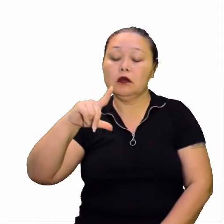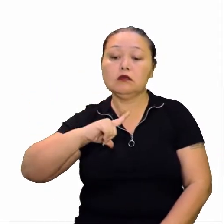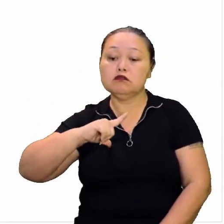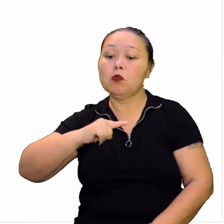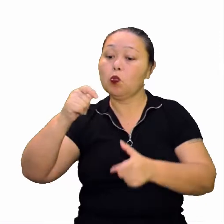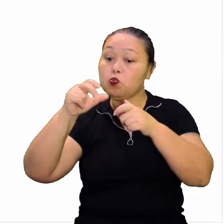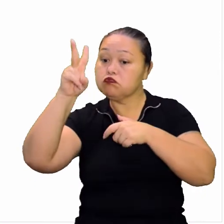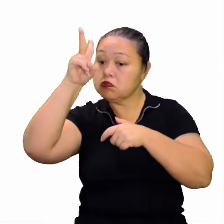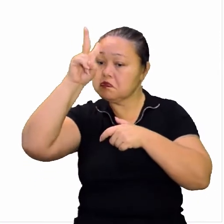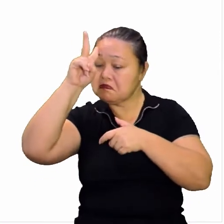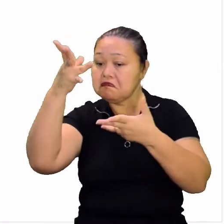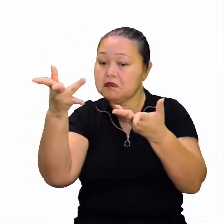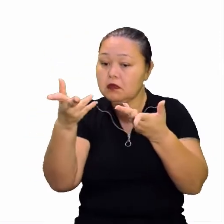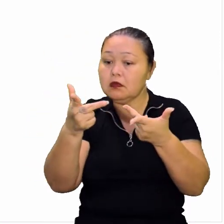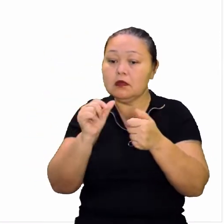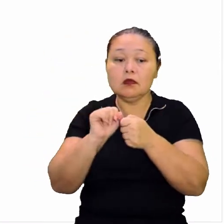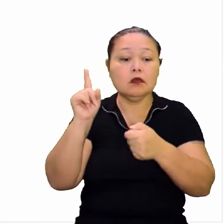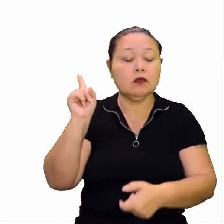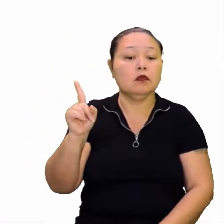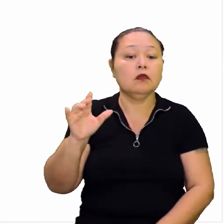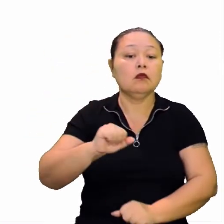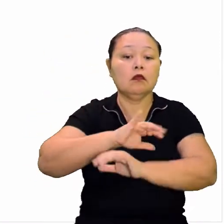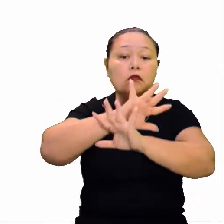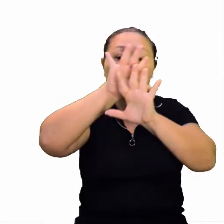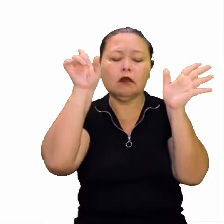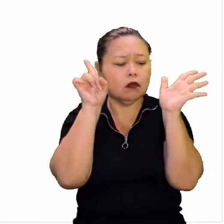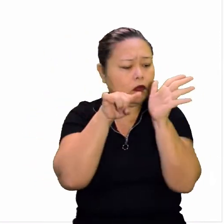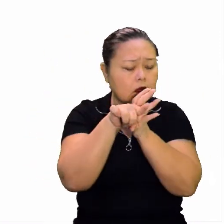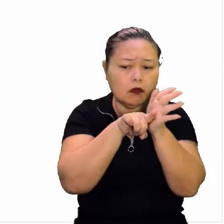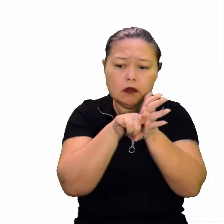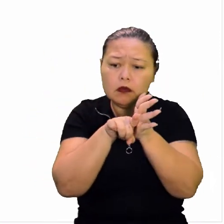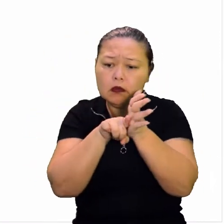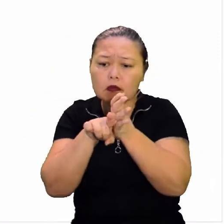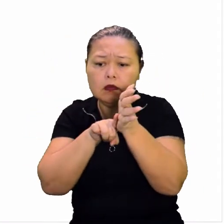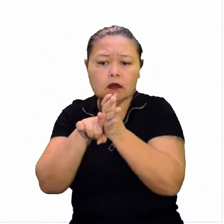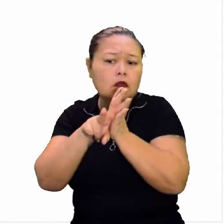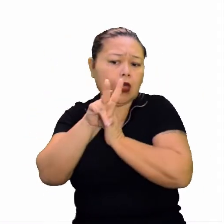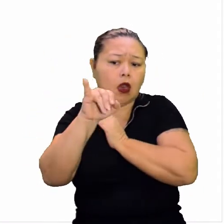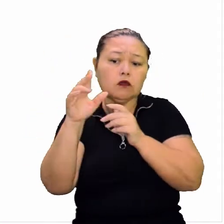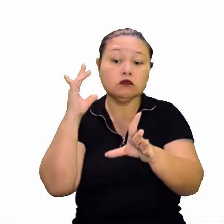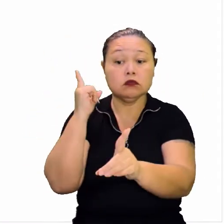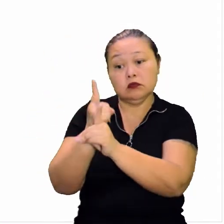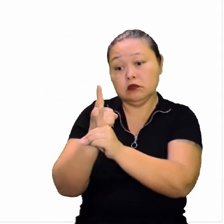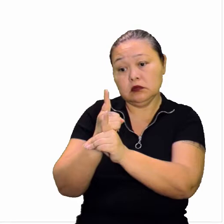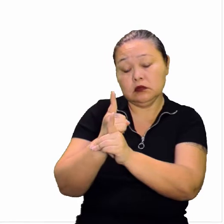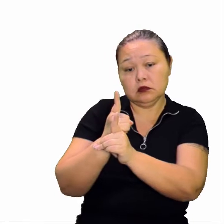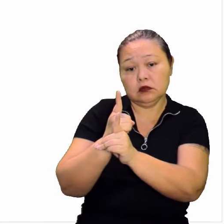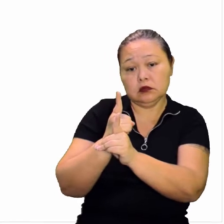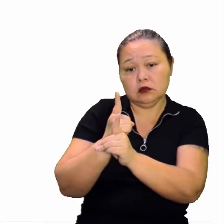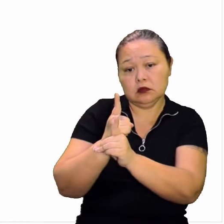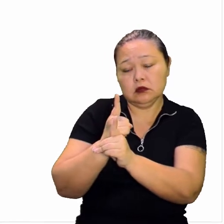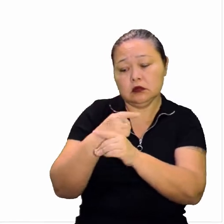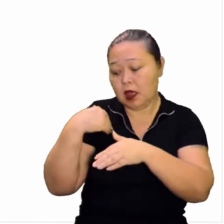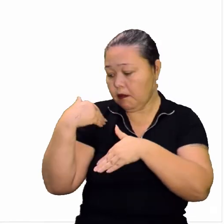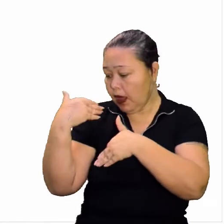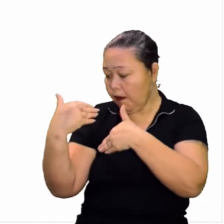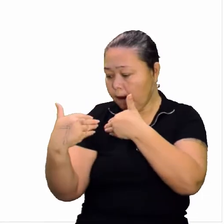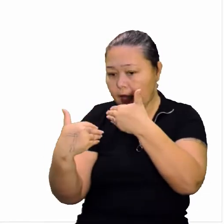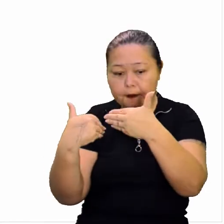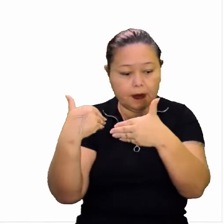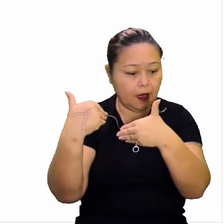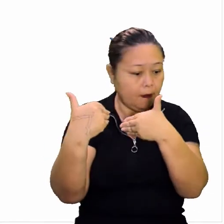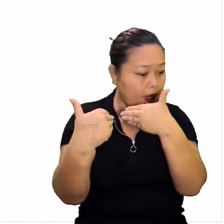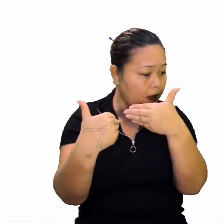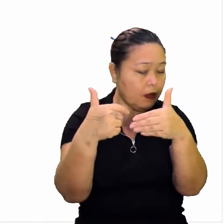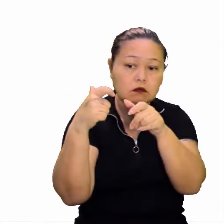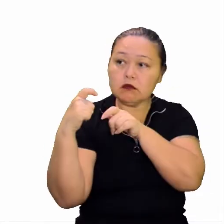fantástico. E aí, claro, nas pesquisas, você vai encontrar a sequência por onde vai